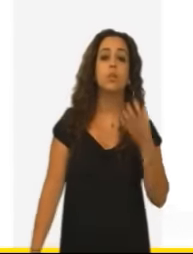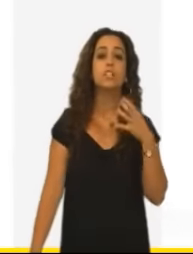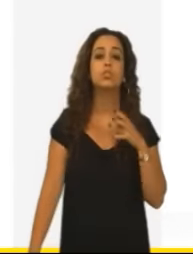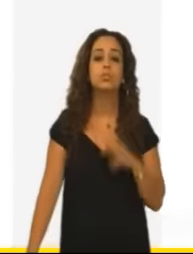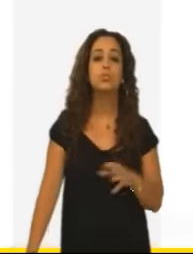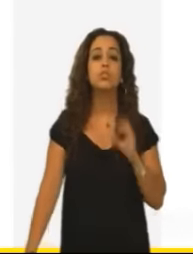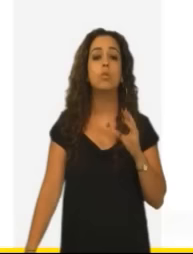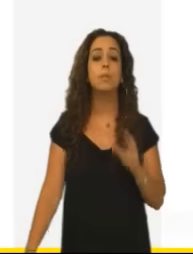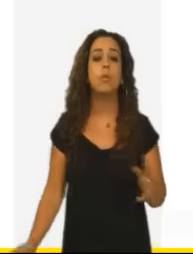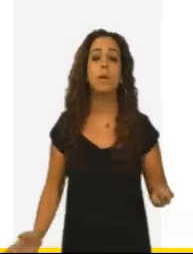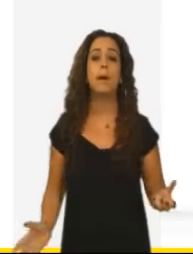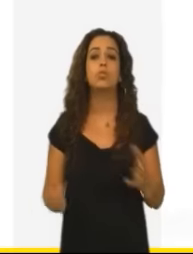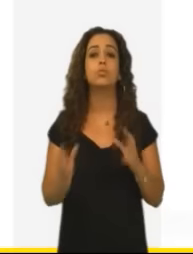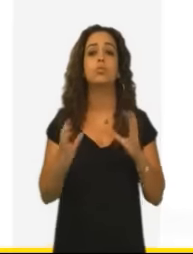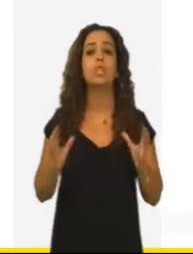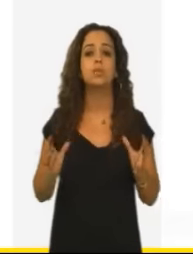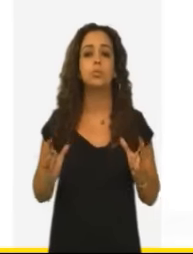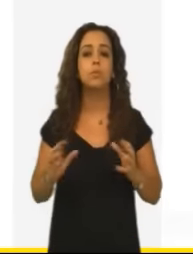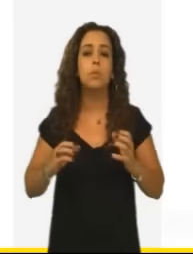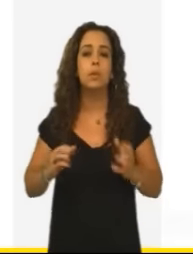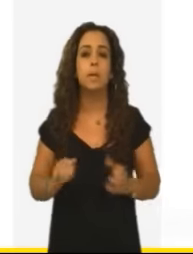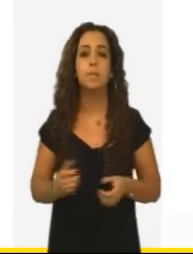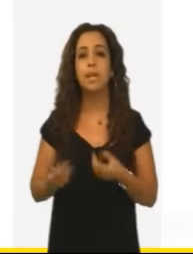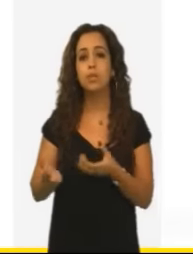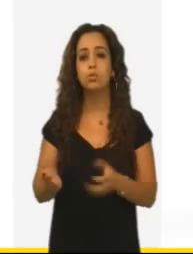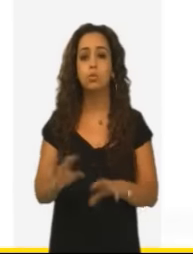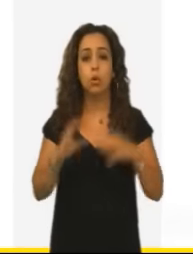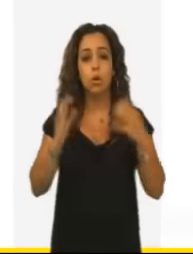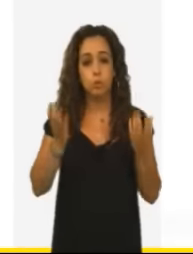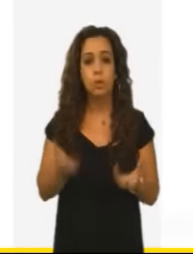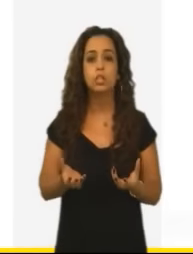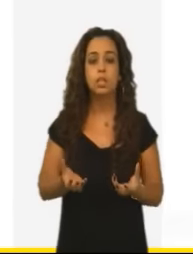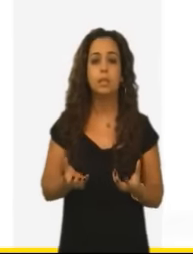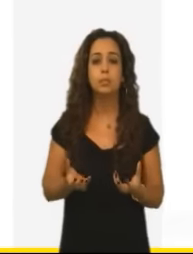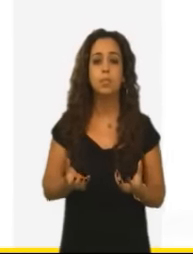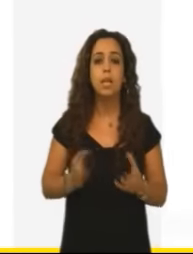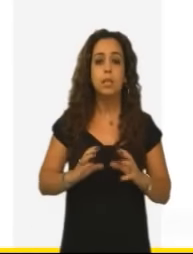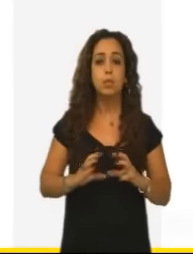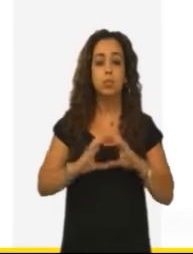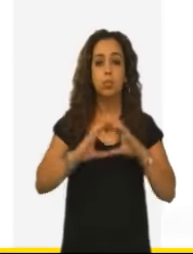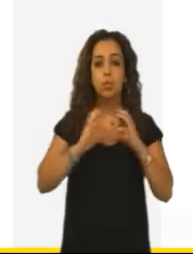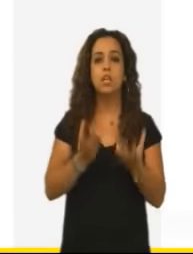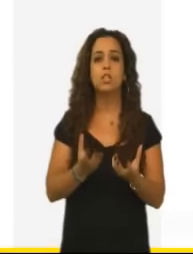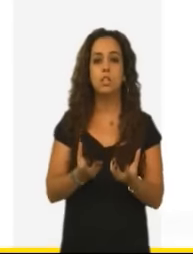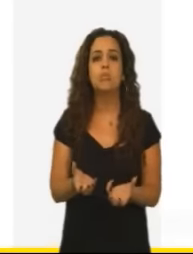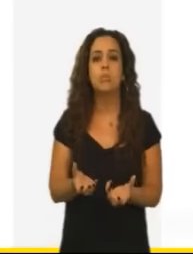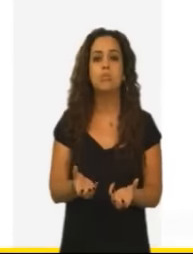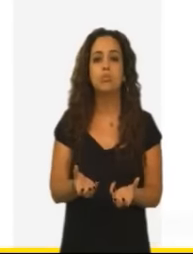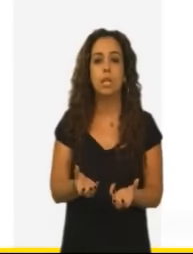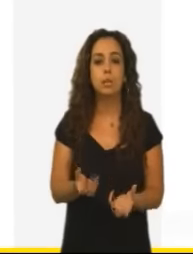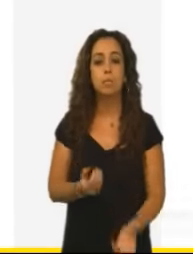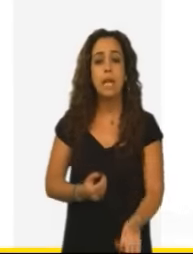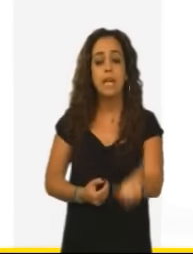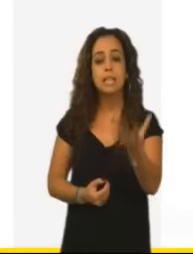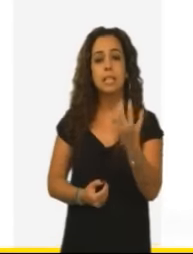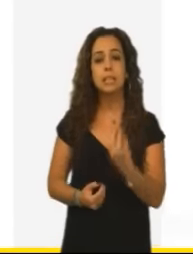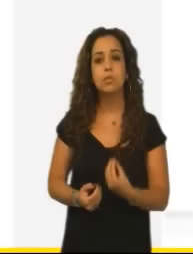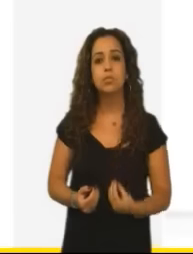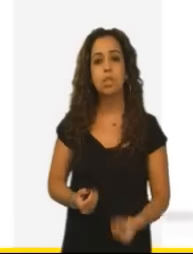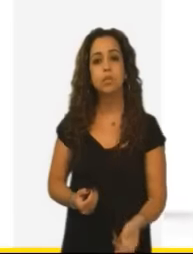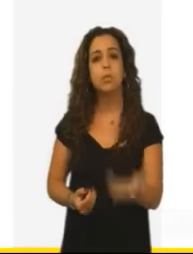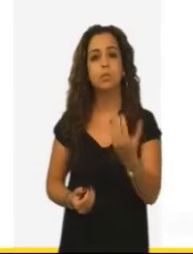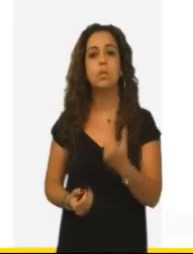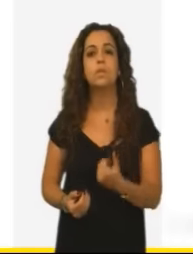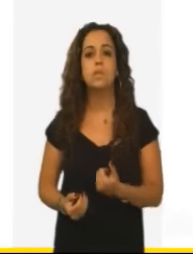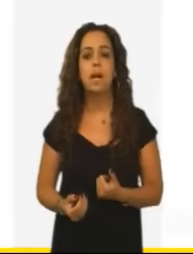torna agora um adjunto adnominal que é parte do sujeito. Por quê? Quem que estudou? Foi o candidato. Então, o candidato é o sujeito e dentro